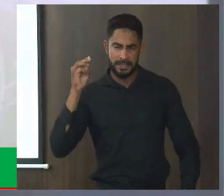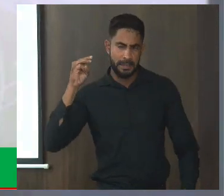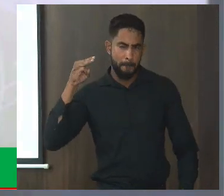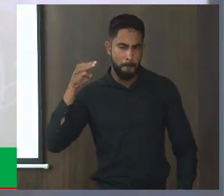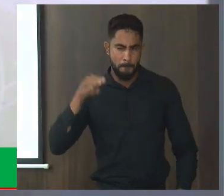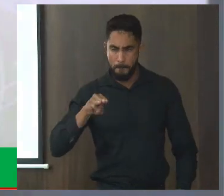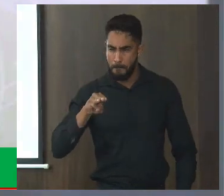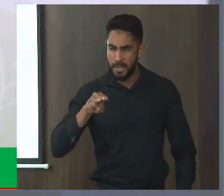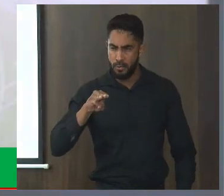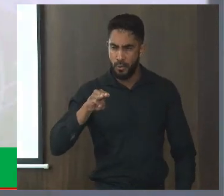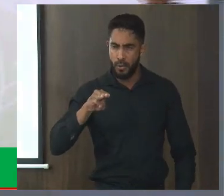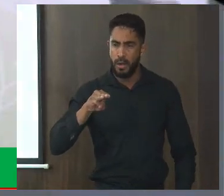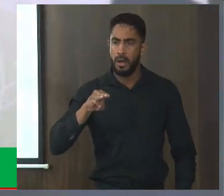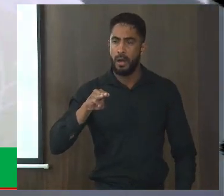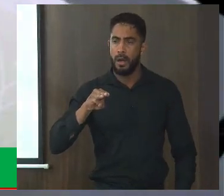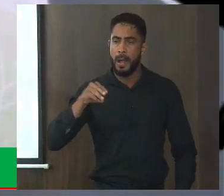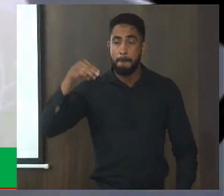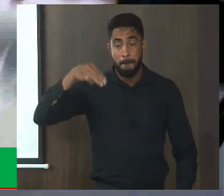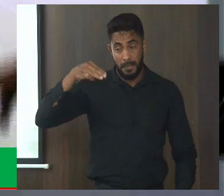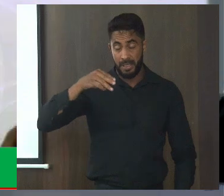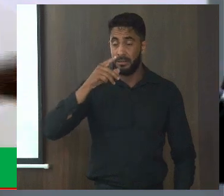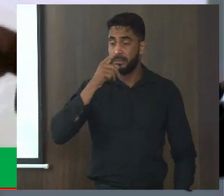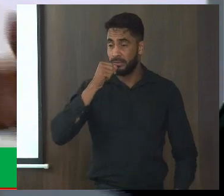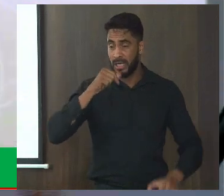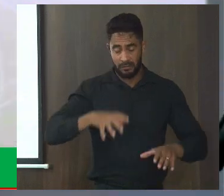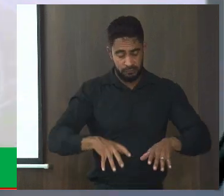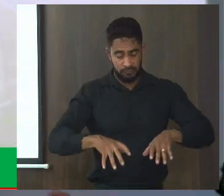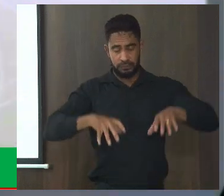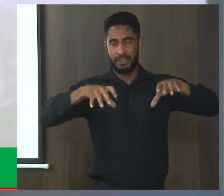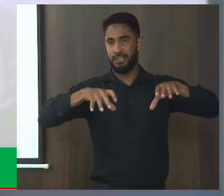numa pancada, ele não vai encher isso aí, porque está